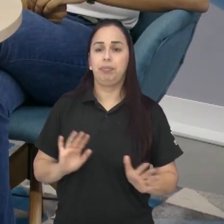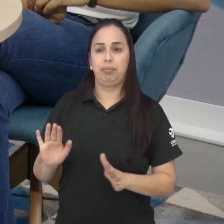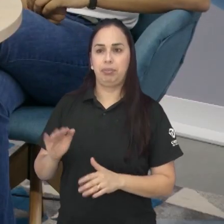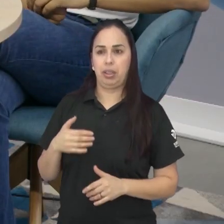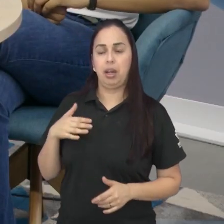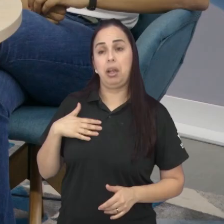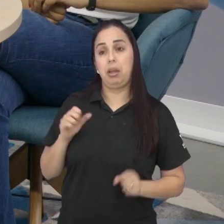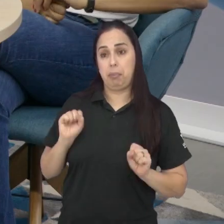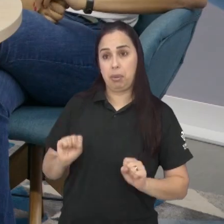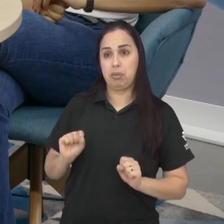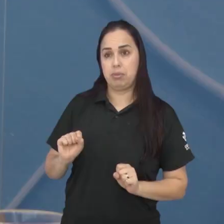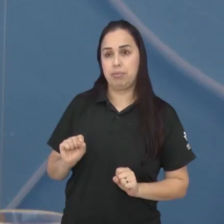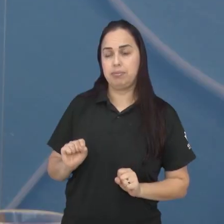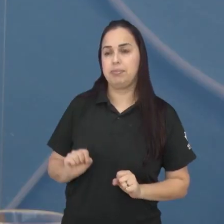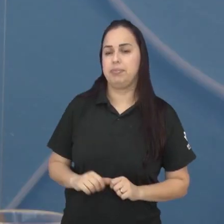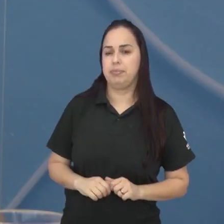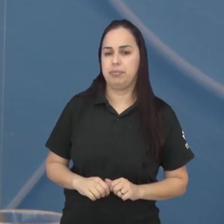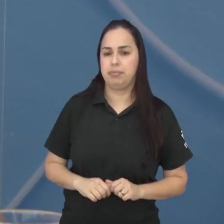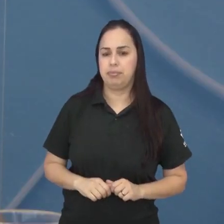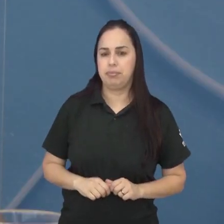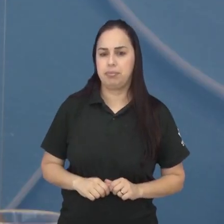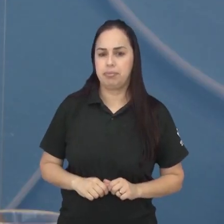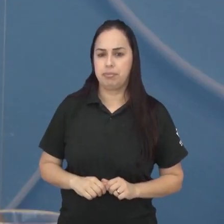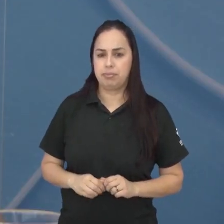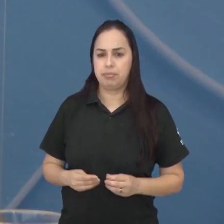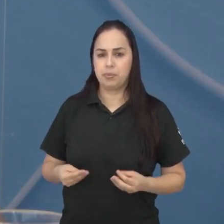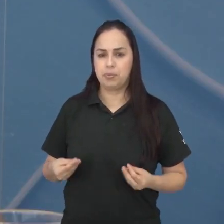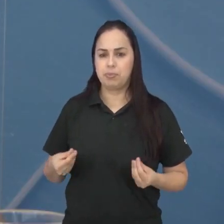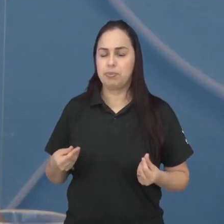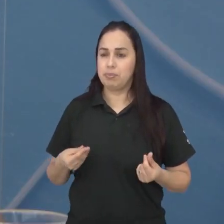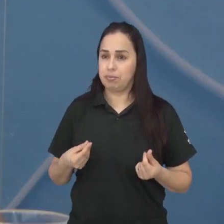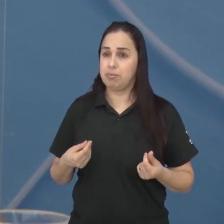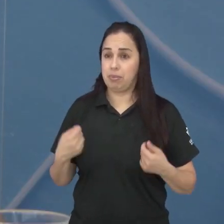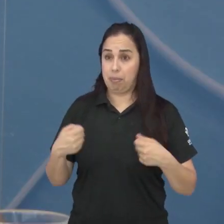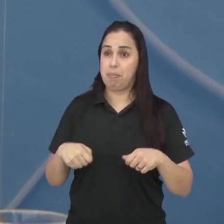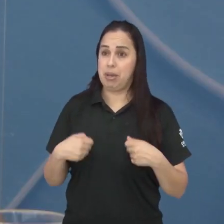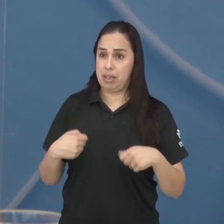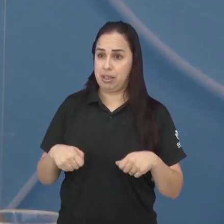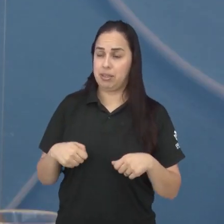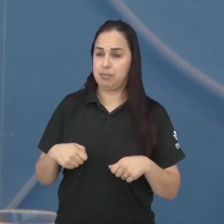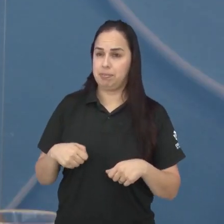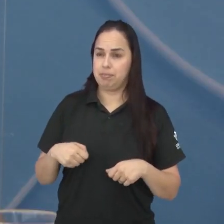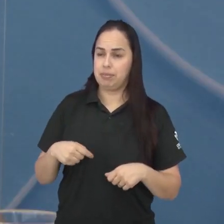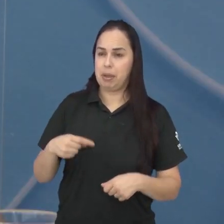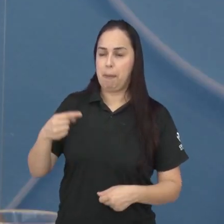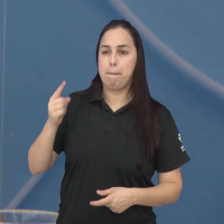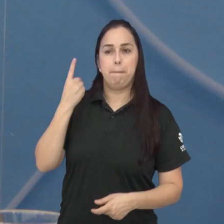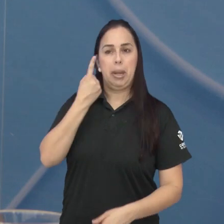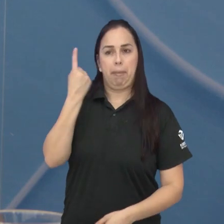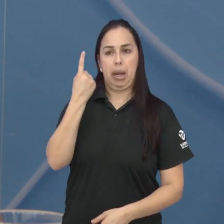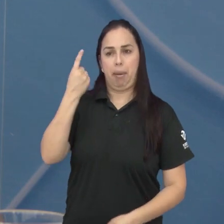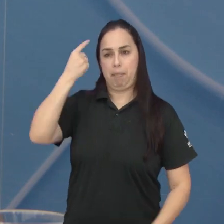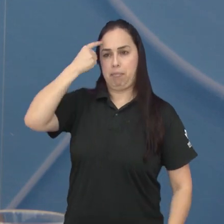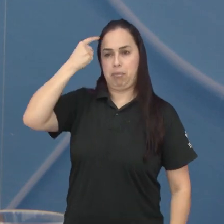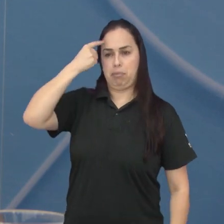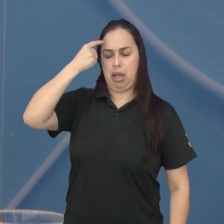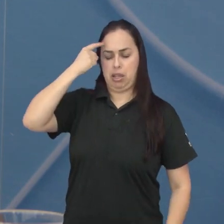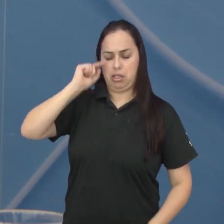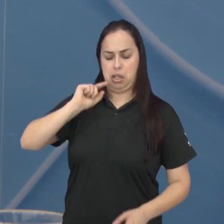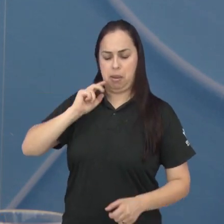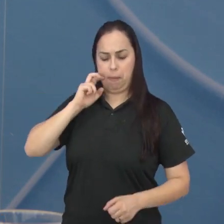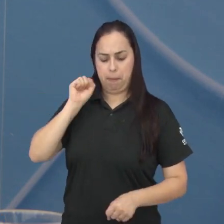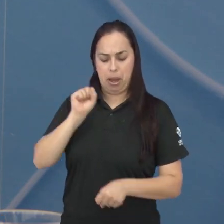posso dizer hoje que é preciso parar para pensar. Sempre que